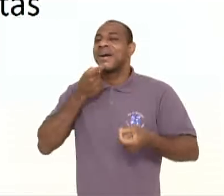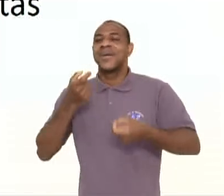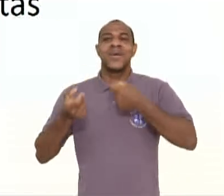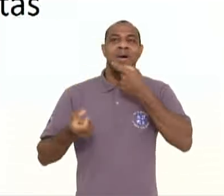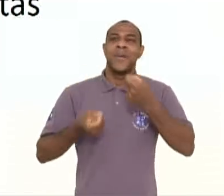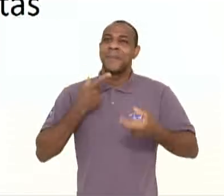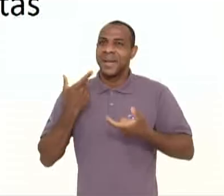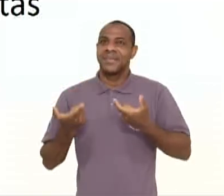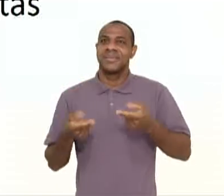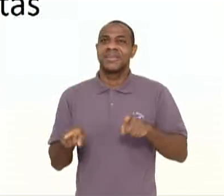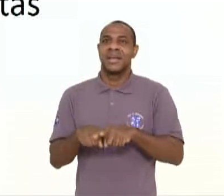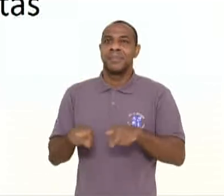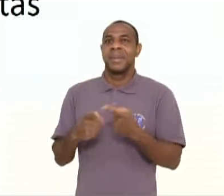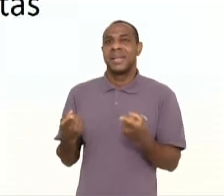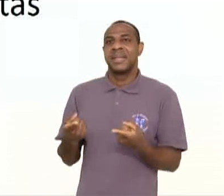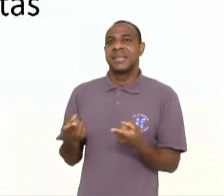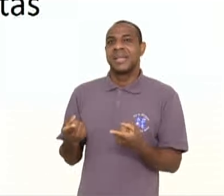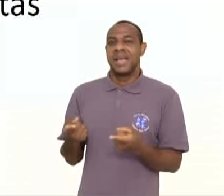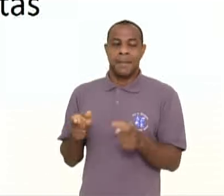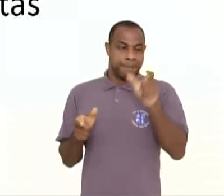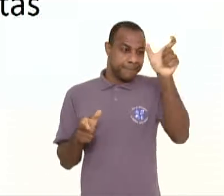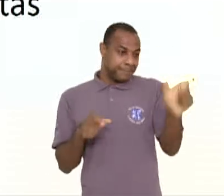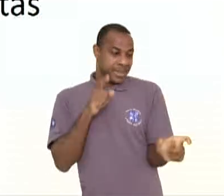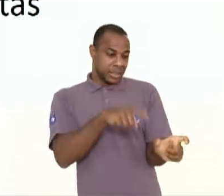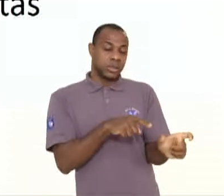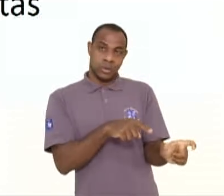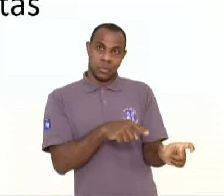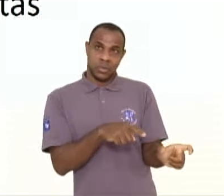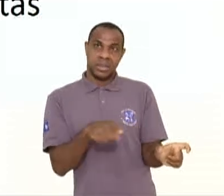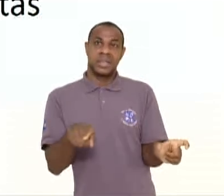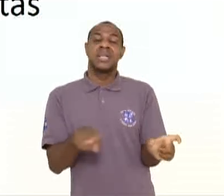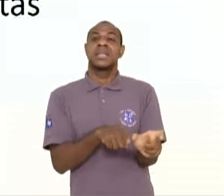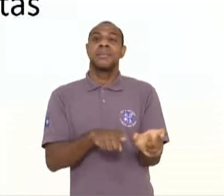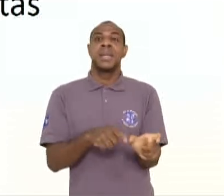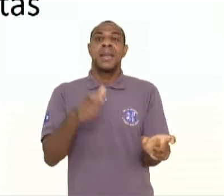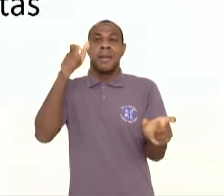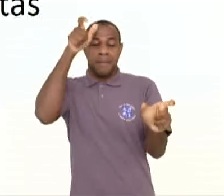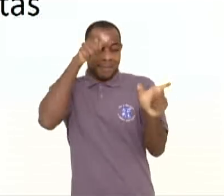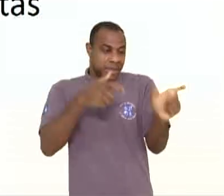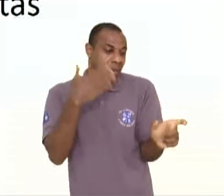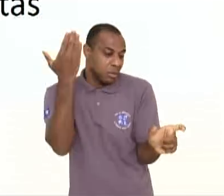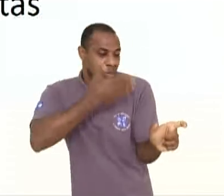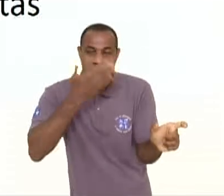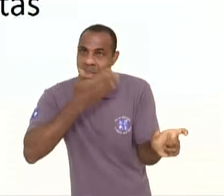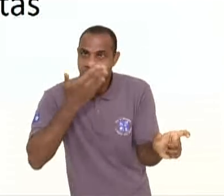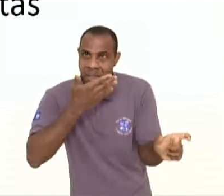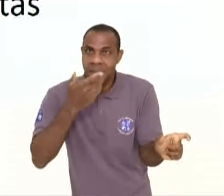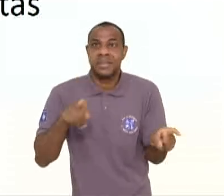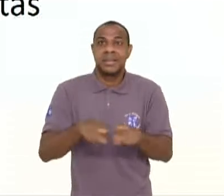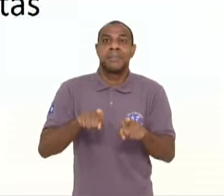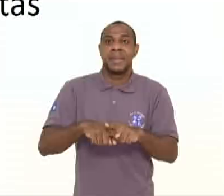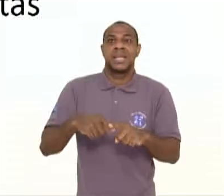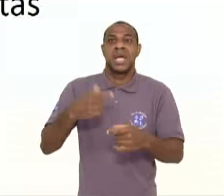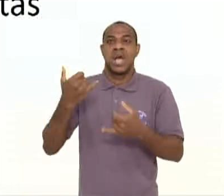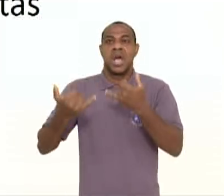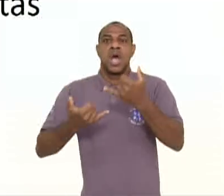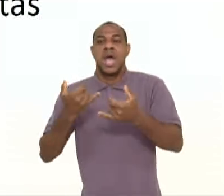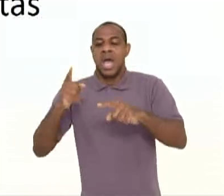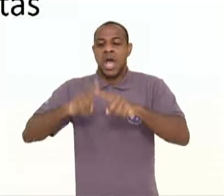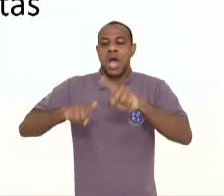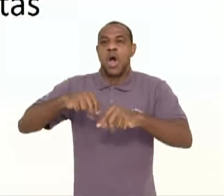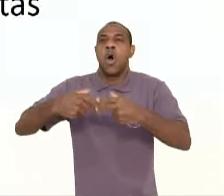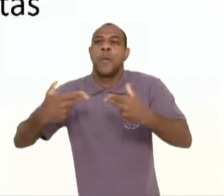lidando com objetos e pessoas invisíveis, construindo sua dramaturgia, contando histórias e criando